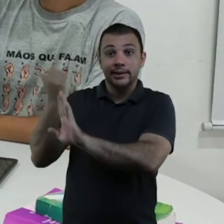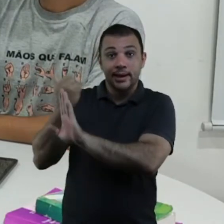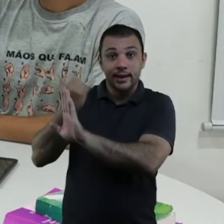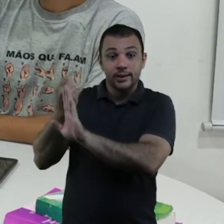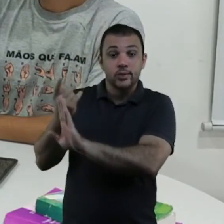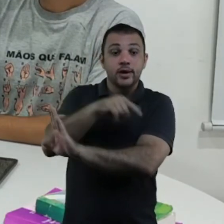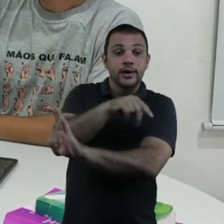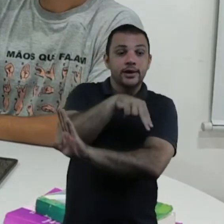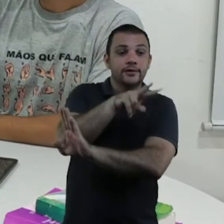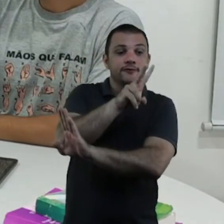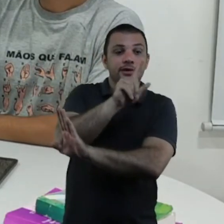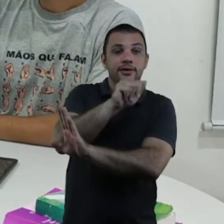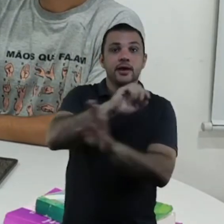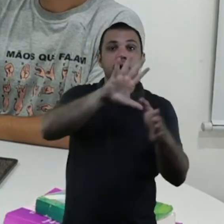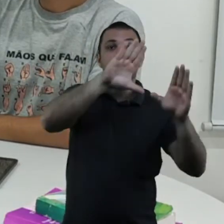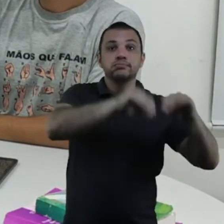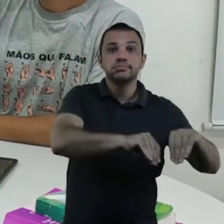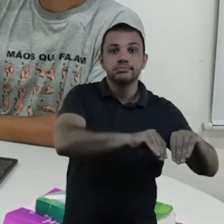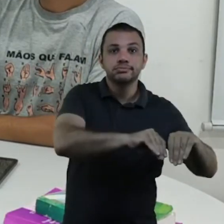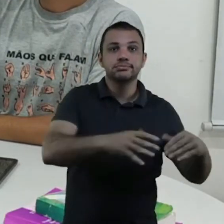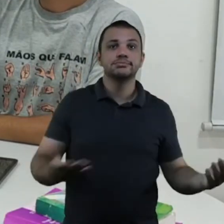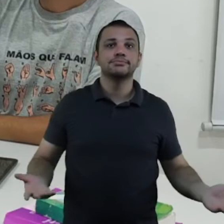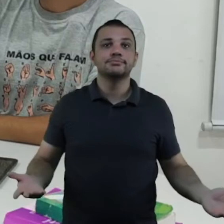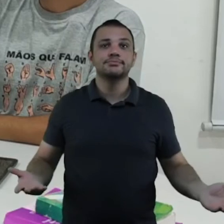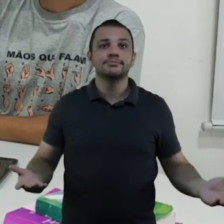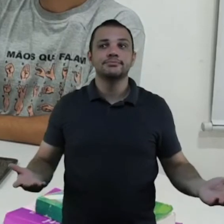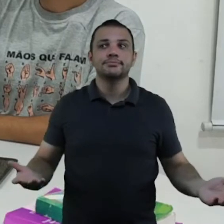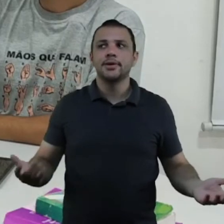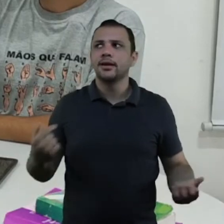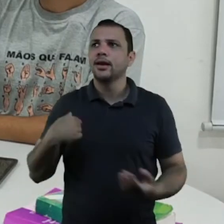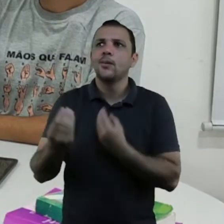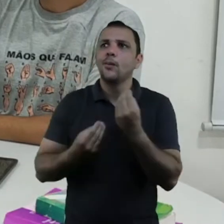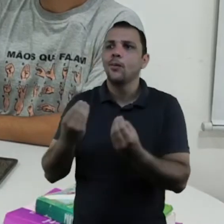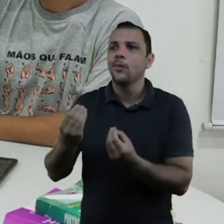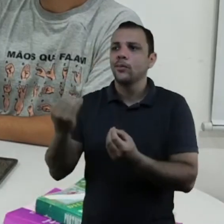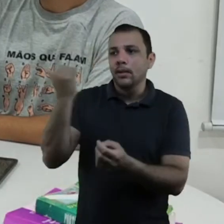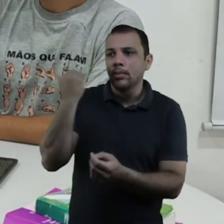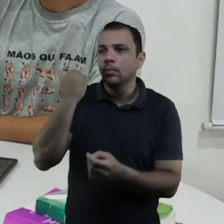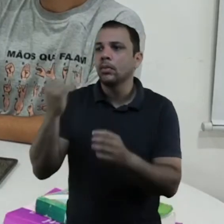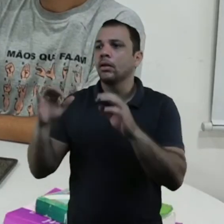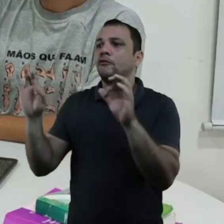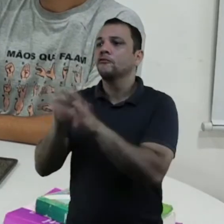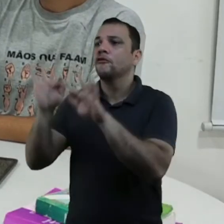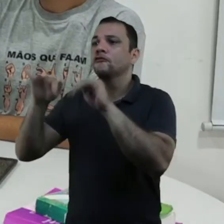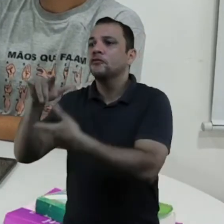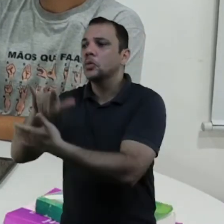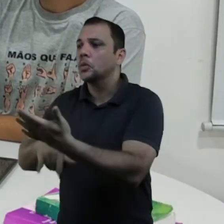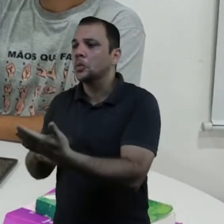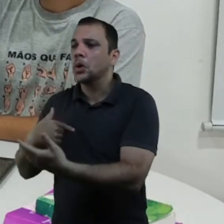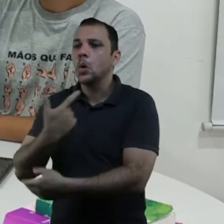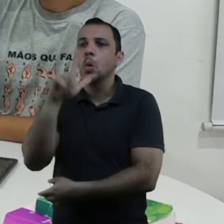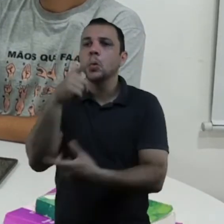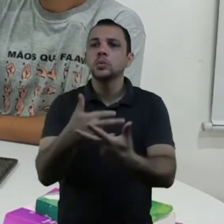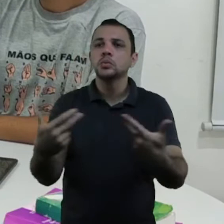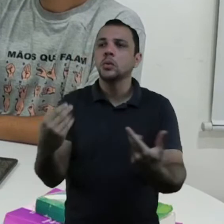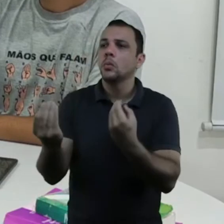entre aspas, do NVDA, certo? E agora, o que eu faço? Eu sou uma pessoa cega, como é que eu vou usar o computador se a voz do